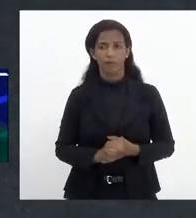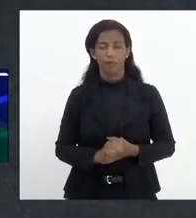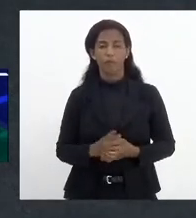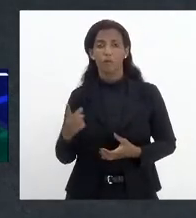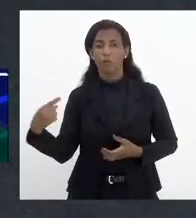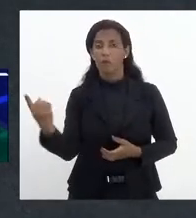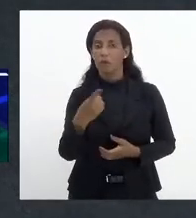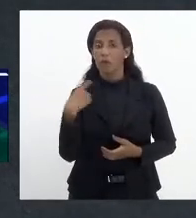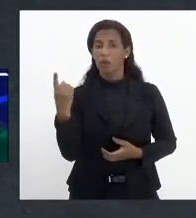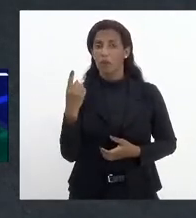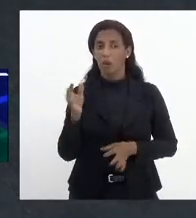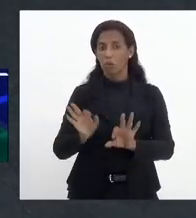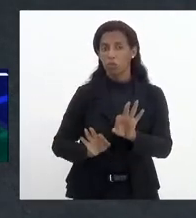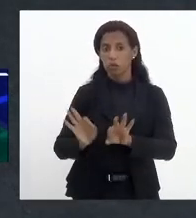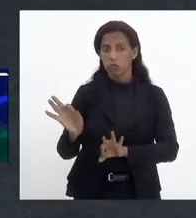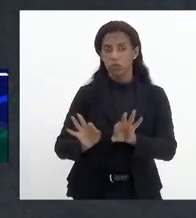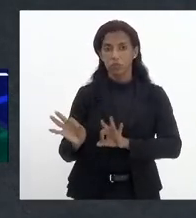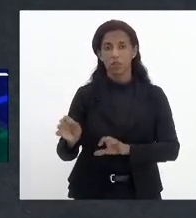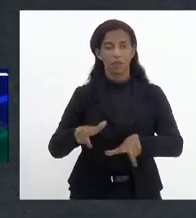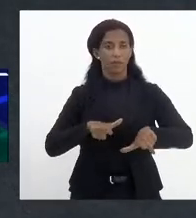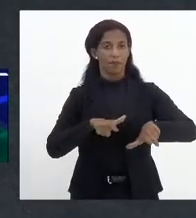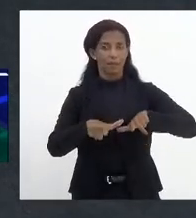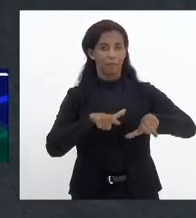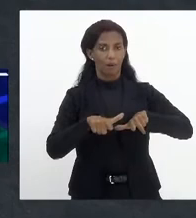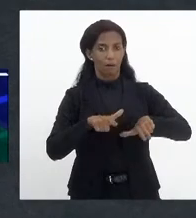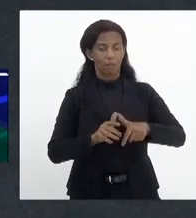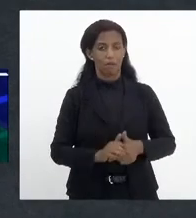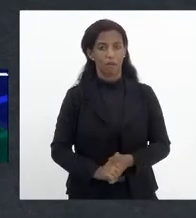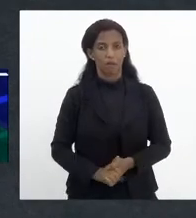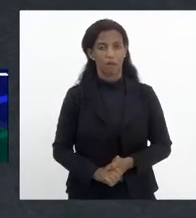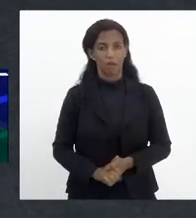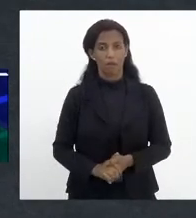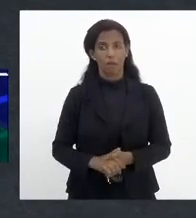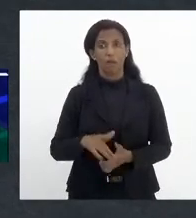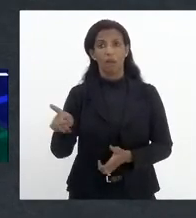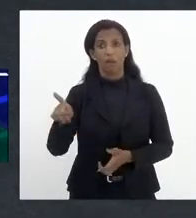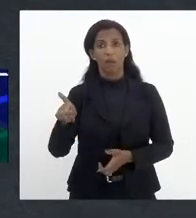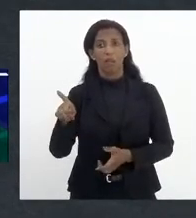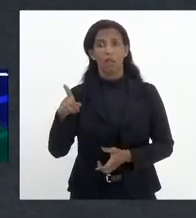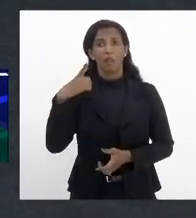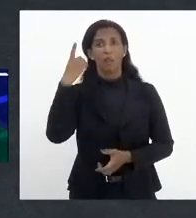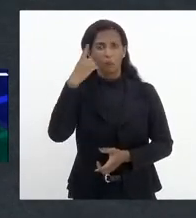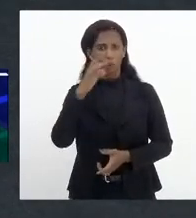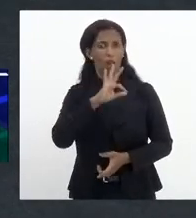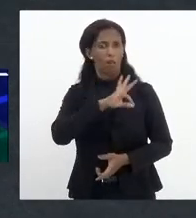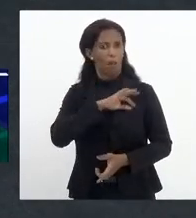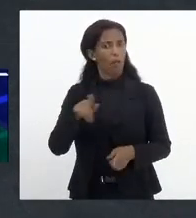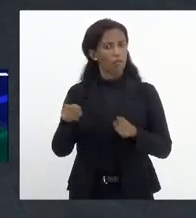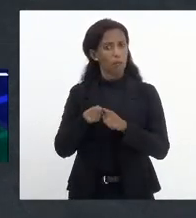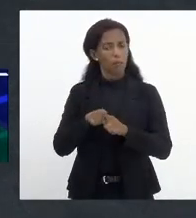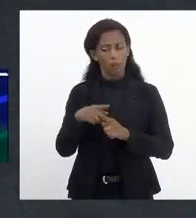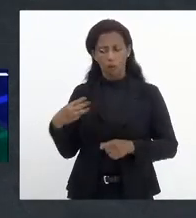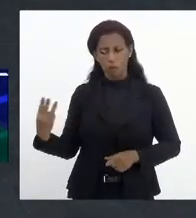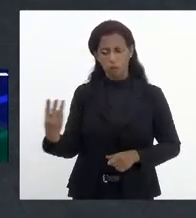nós fizemos um plano de trabalho, e a deputada Marta Rocha também é, e apresentamos